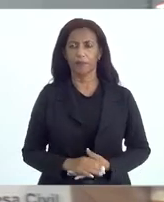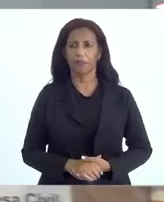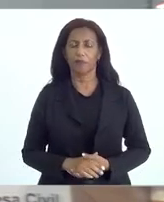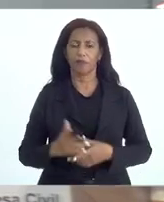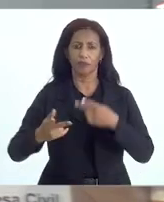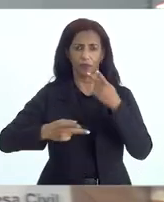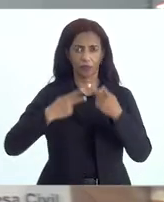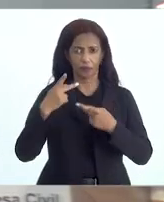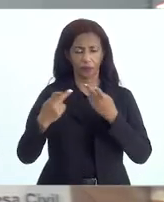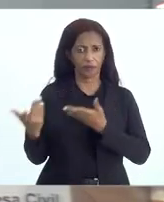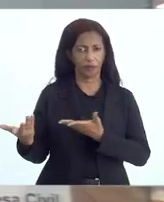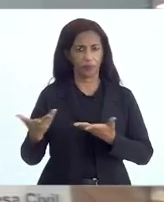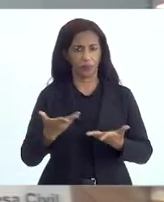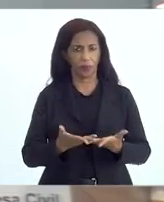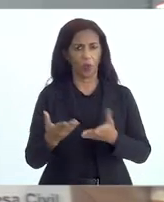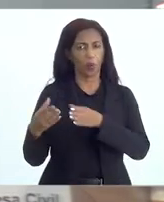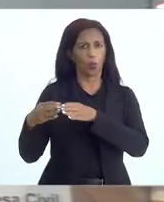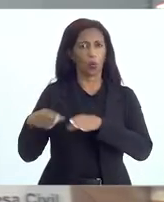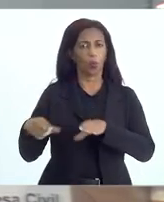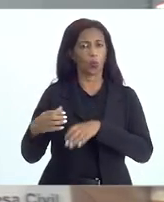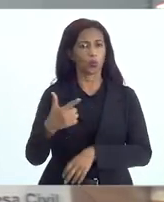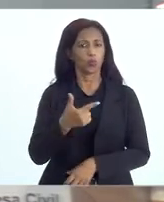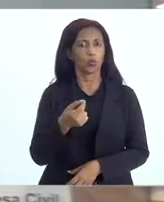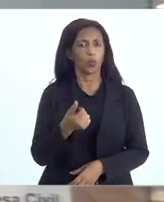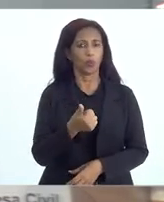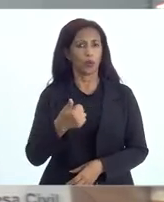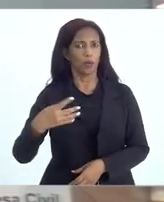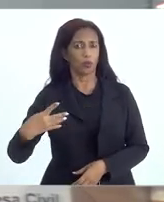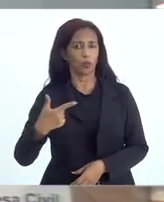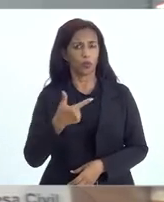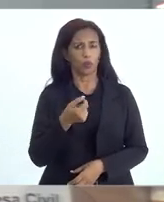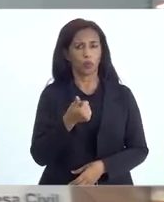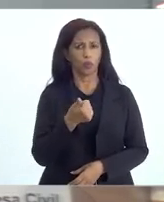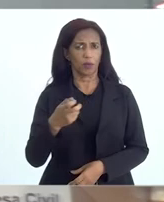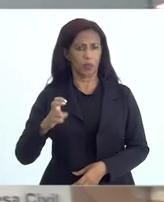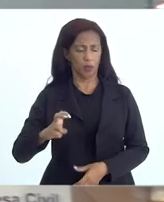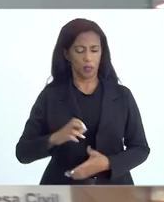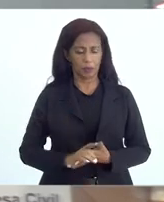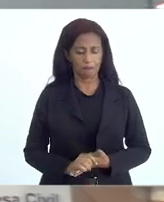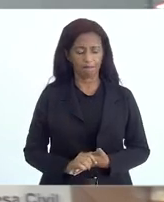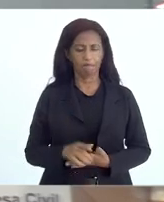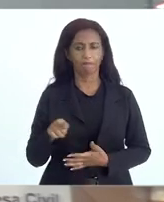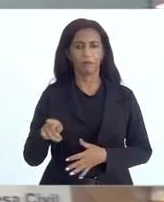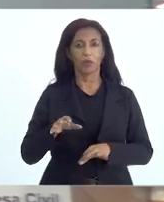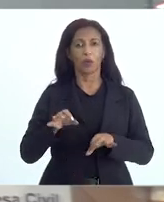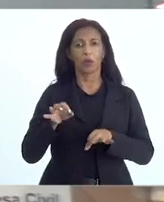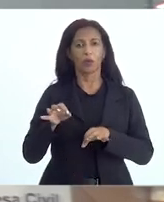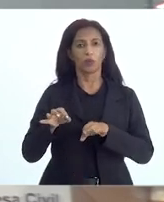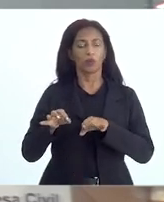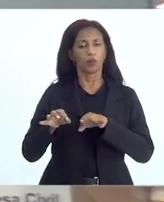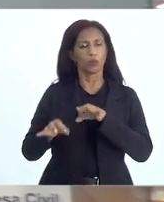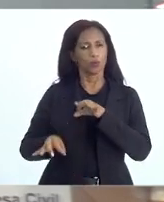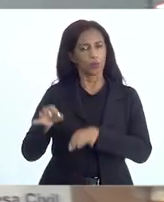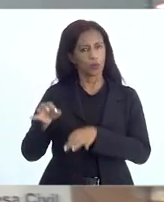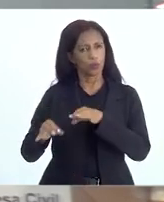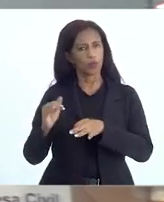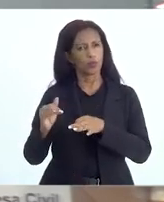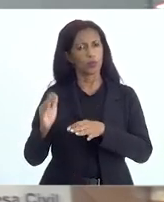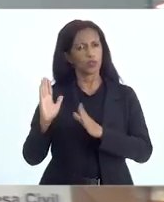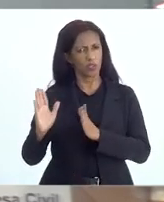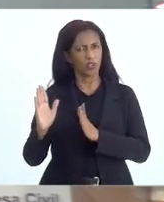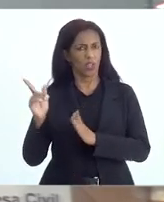e falou aqui concurso de 2014/2015 em blogs jurídicos que foram superados